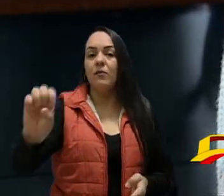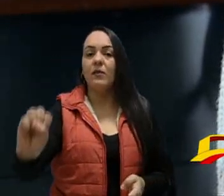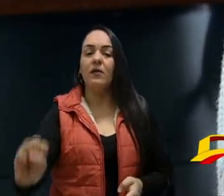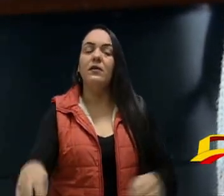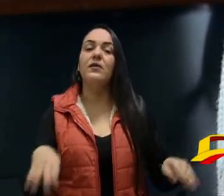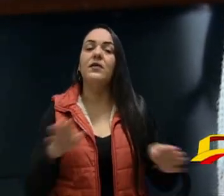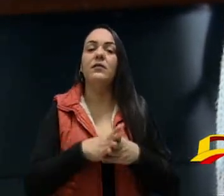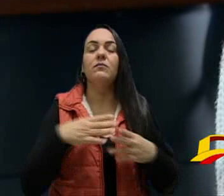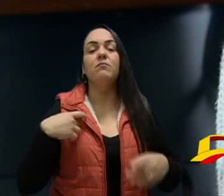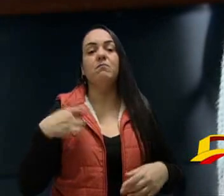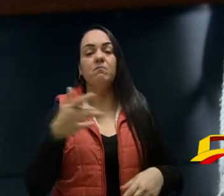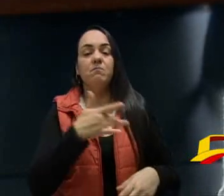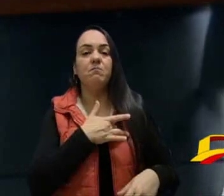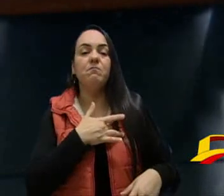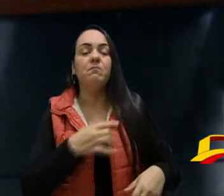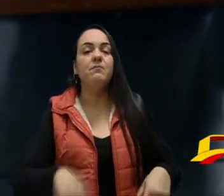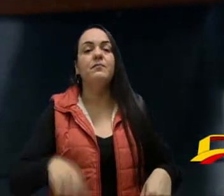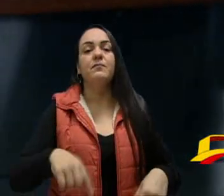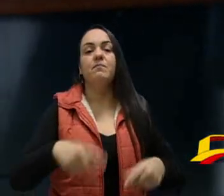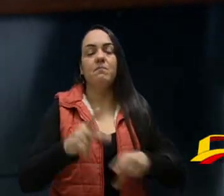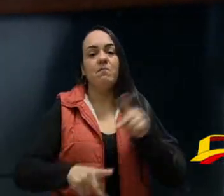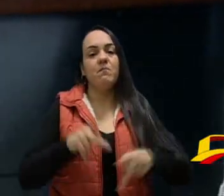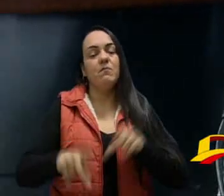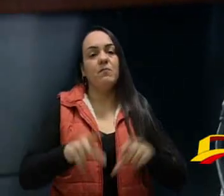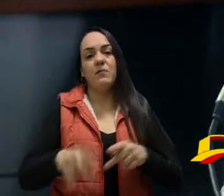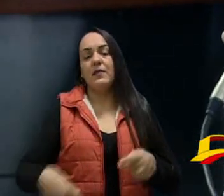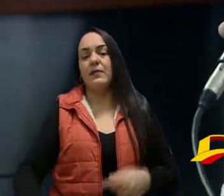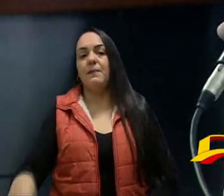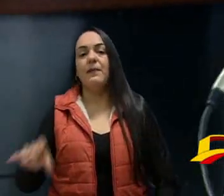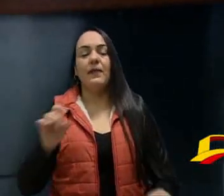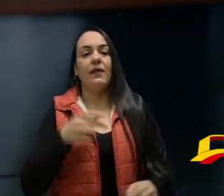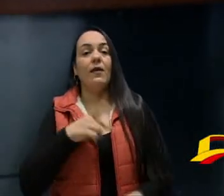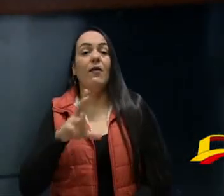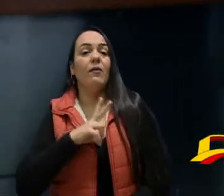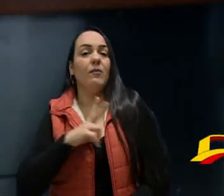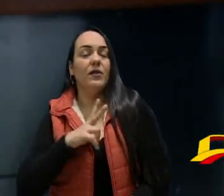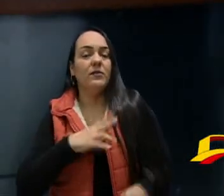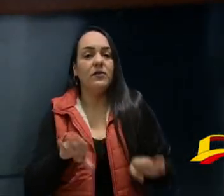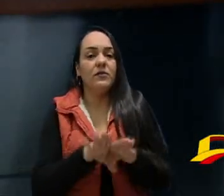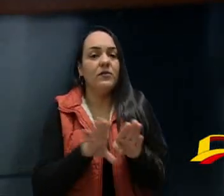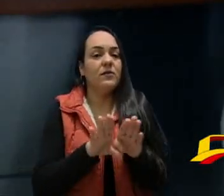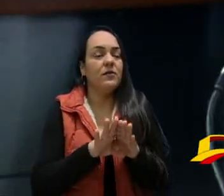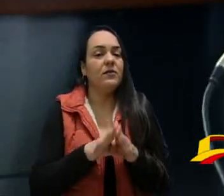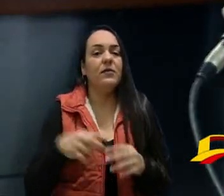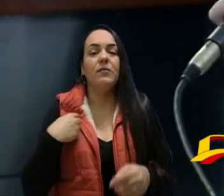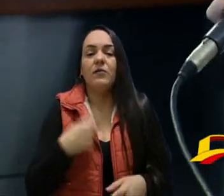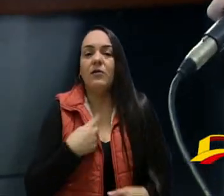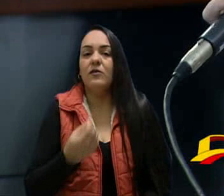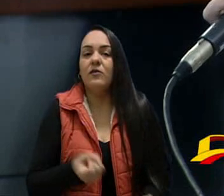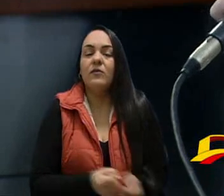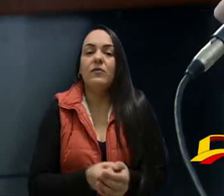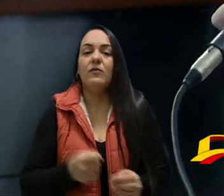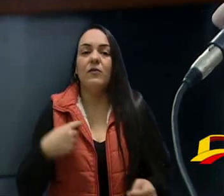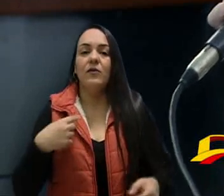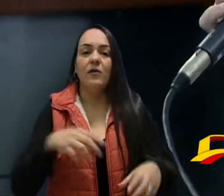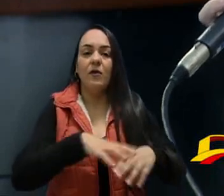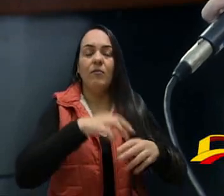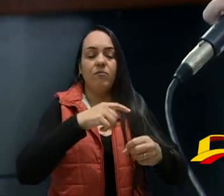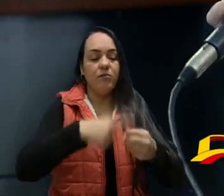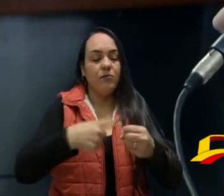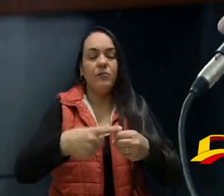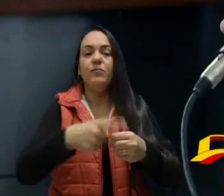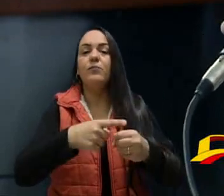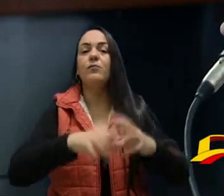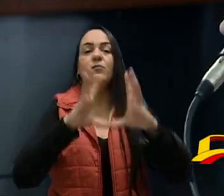de saúde de sorocaba tanto pública como privada porque quando a gente vai vigilância epidemiológica faz um fluxo ela faz para o município